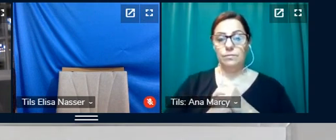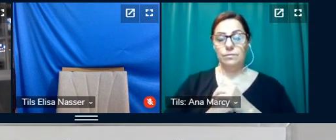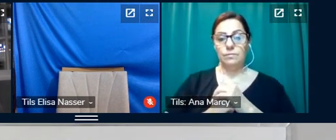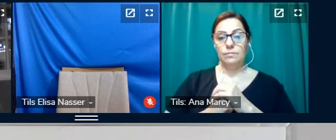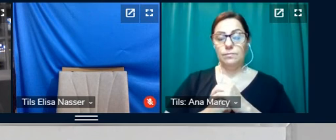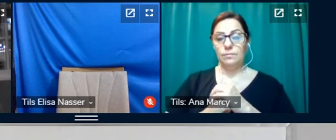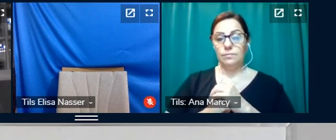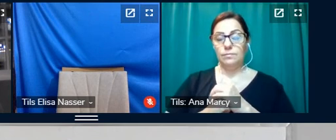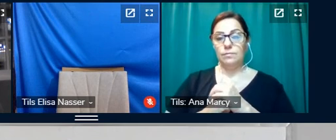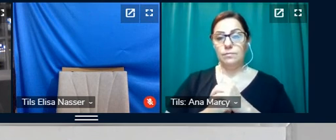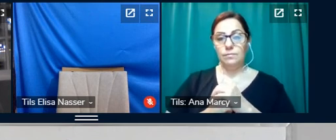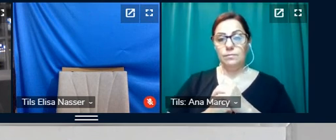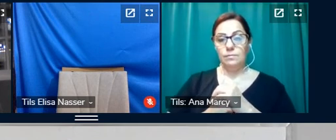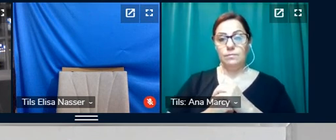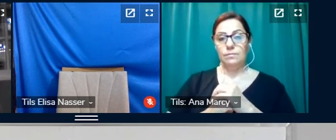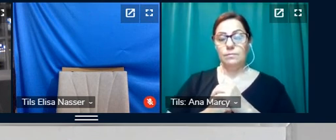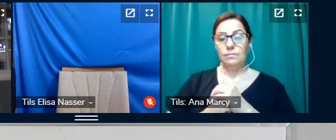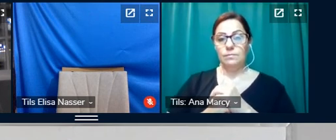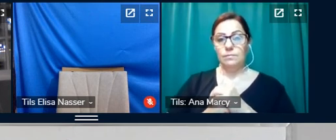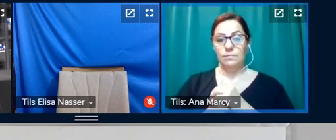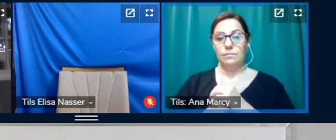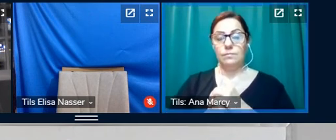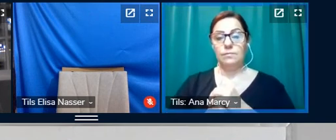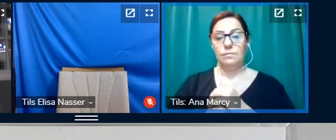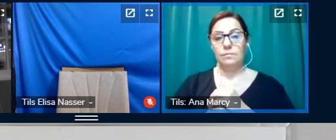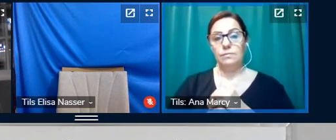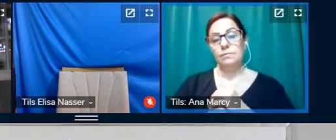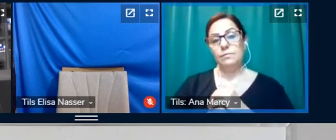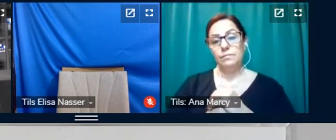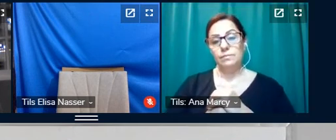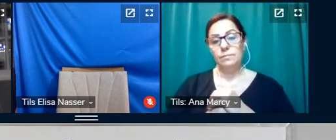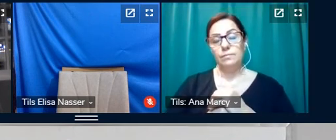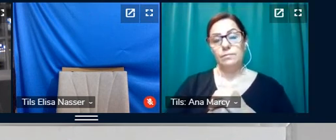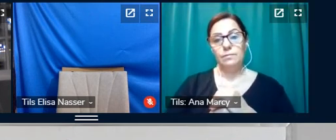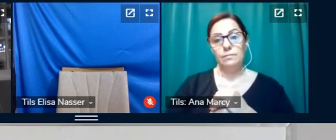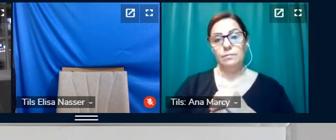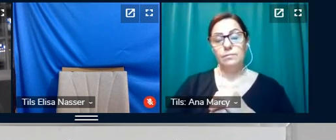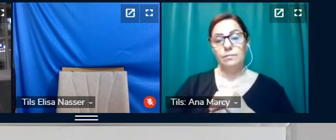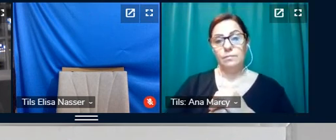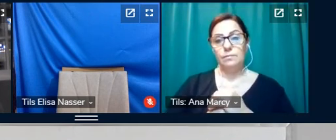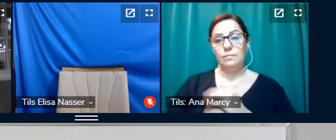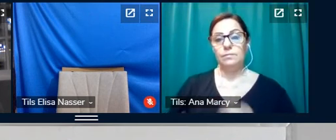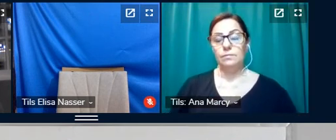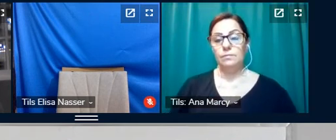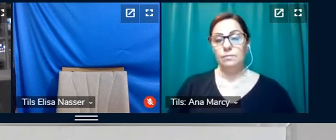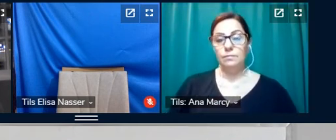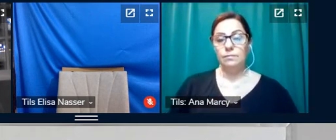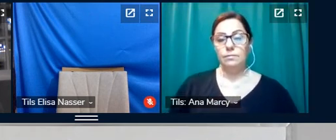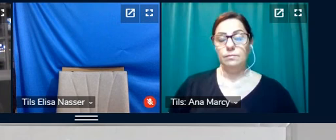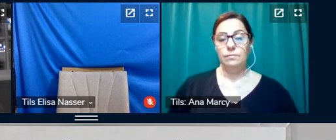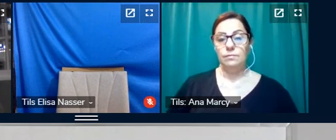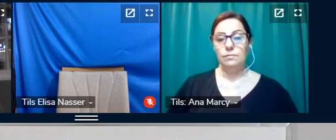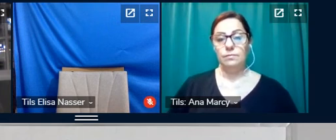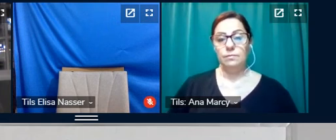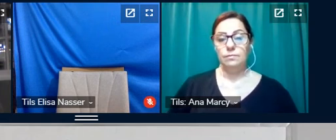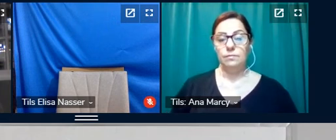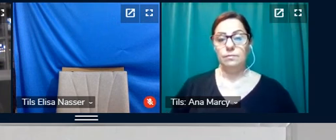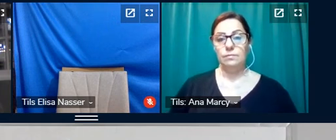Então, cosseno de alfa é cateto adjacente pela hipotenusa. Quem é o